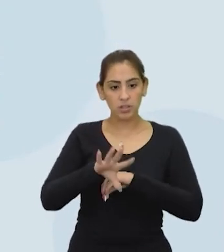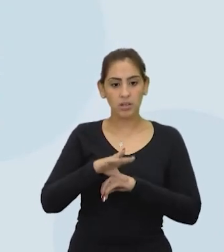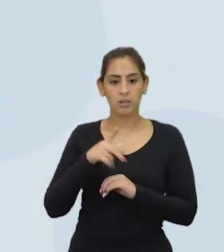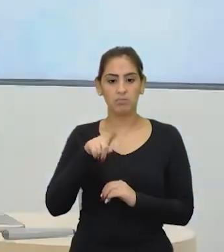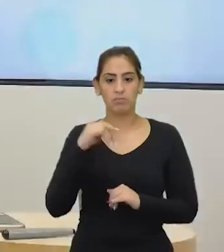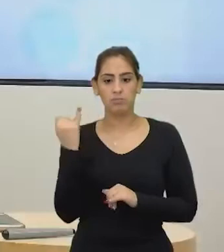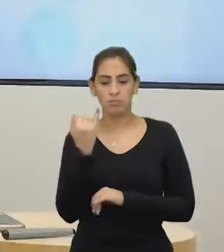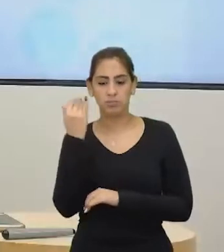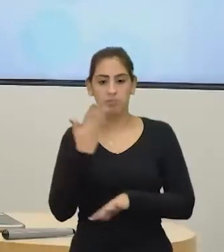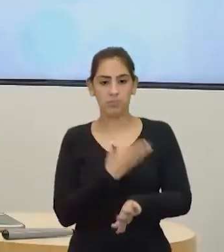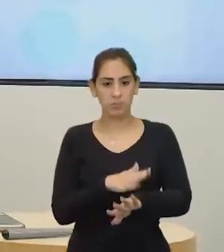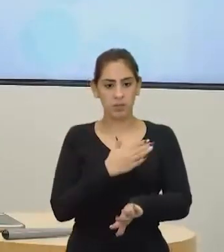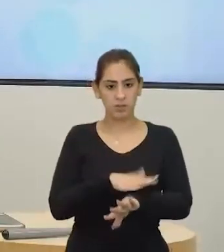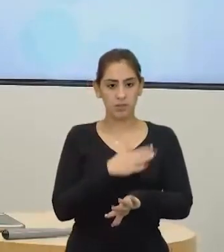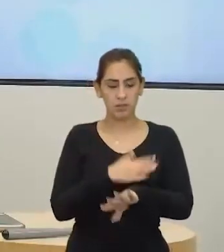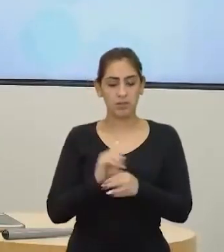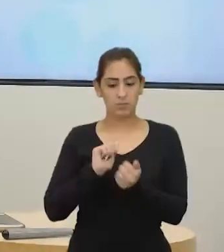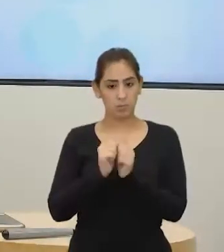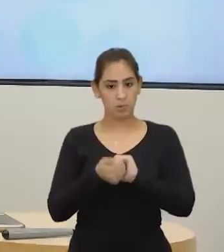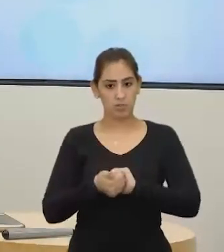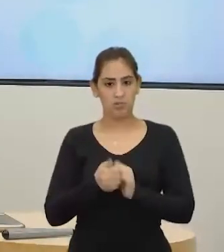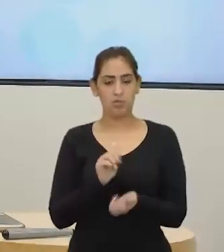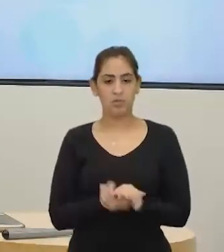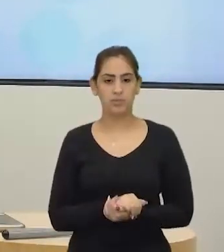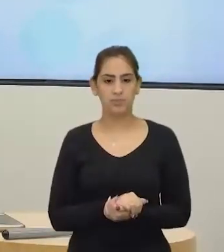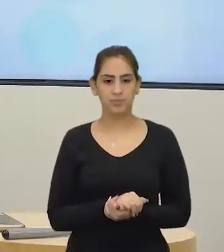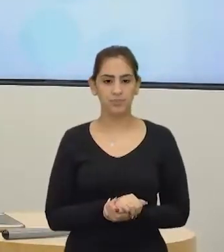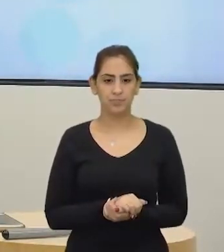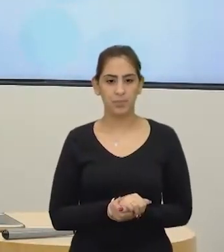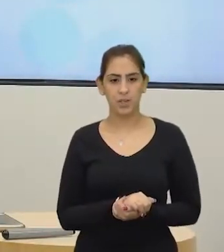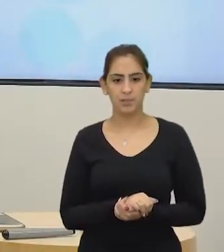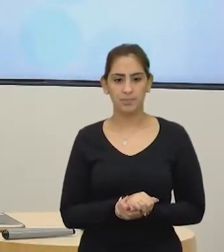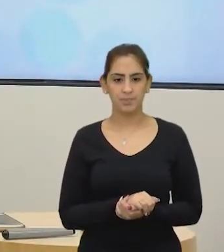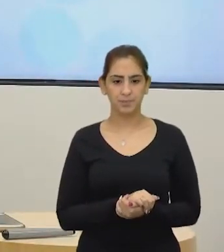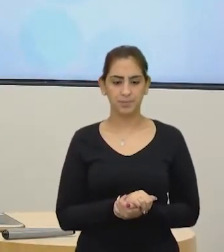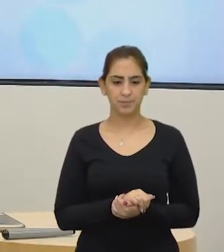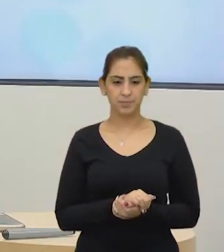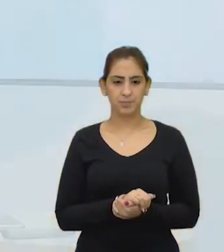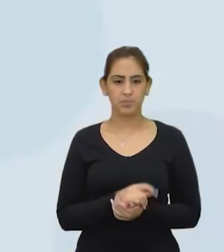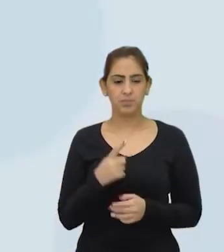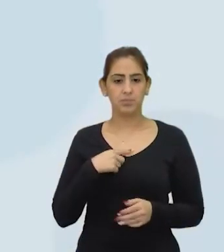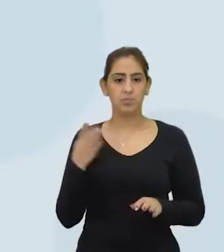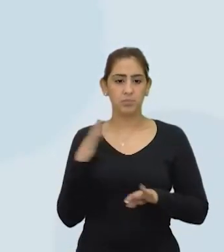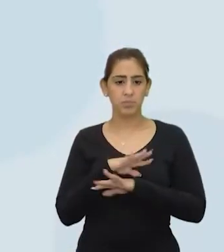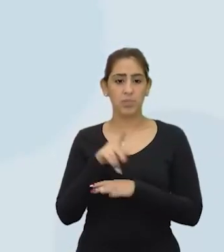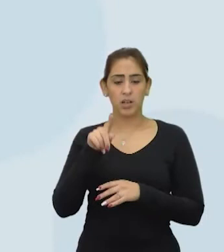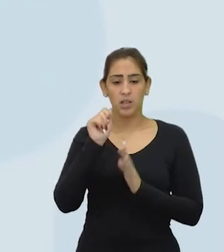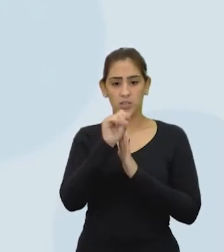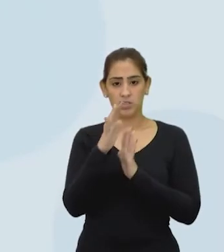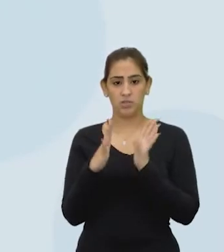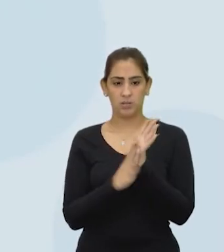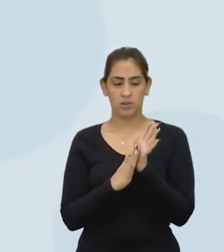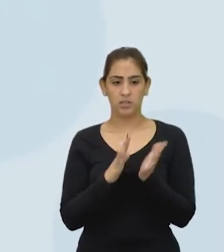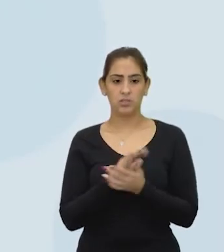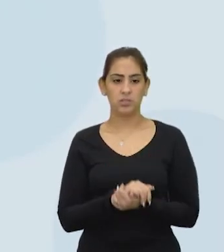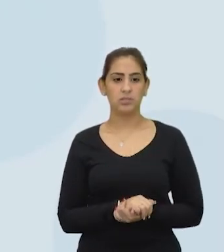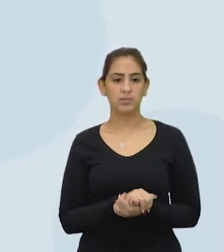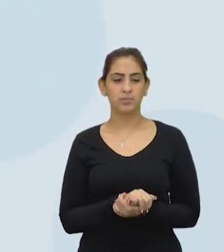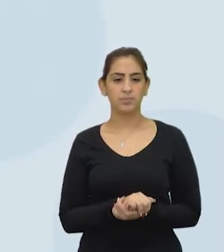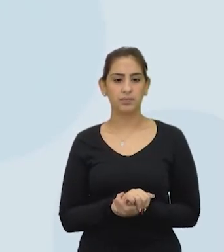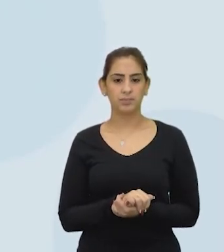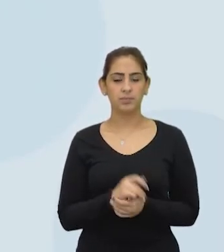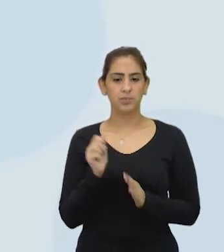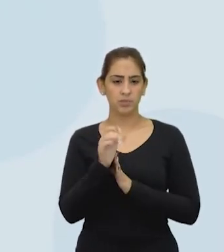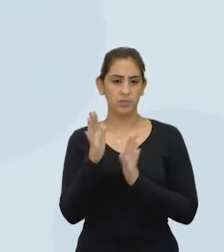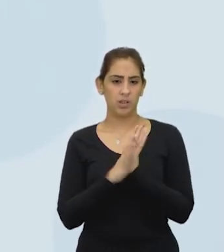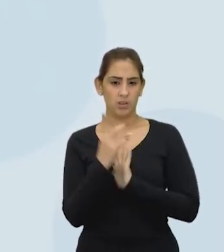à prática esportiva. Esse é o trecho do texto. Vamos então à atividade. Pode pôr na tela para eles. Atividade